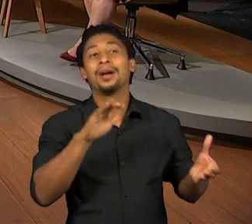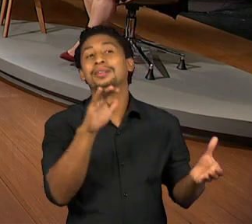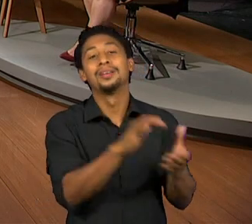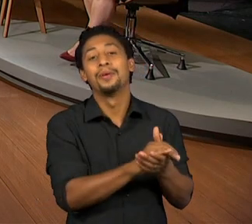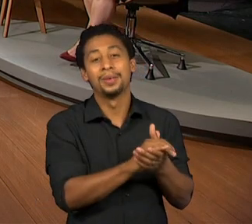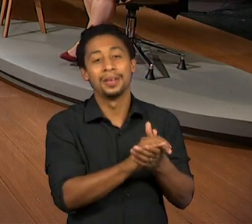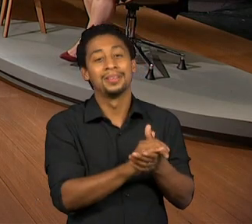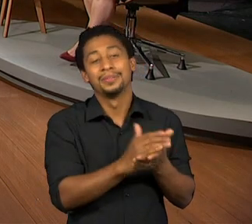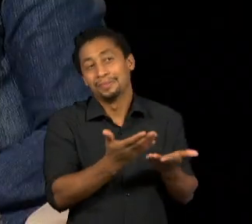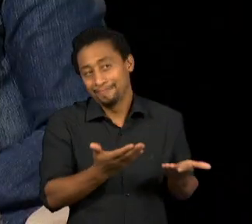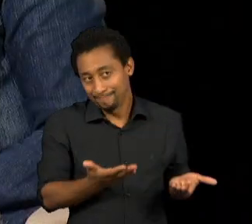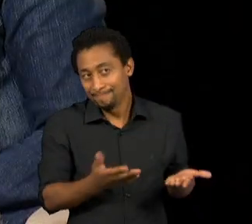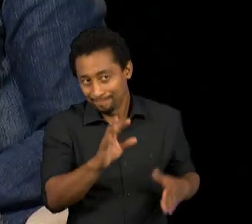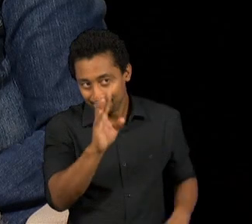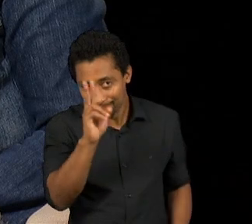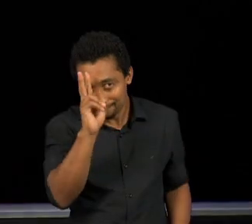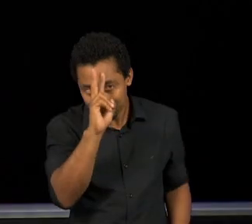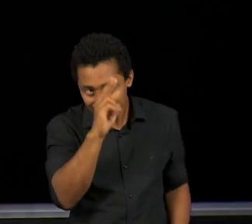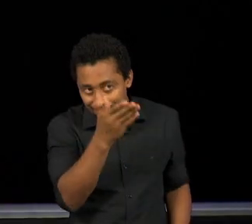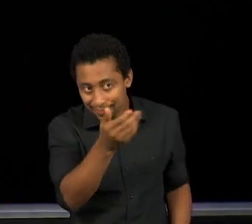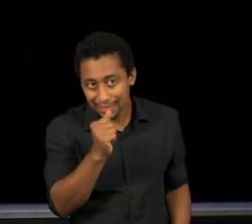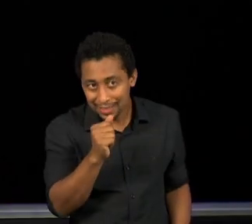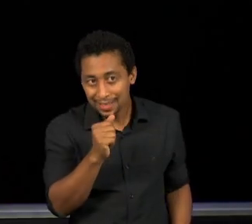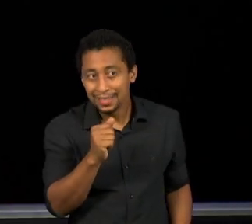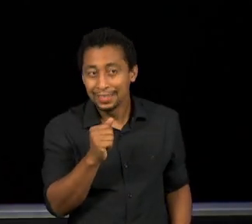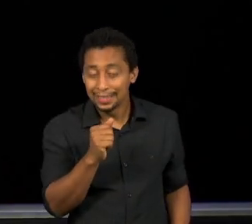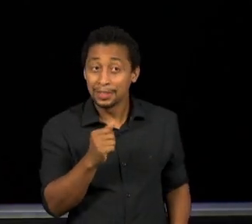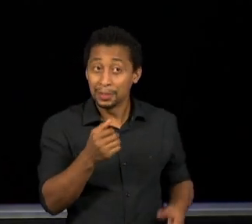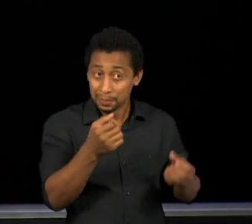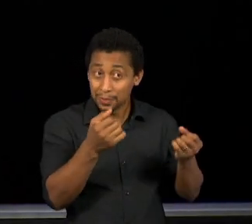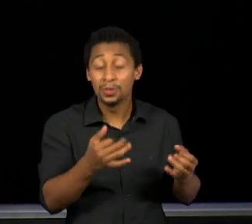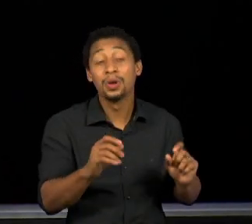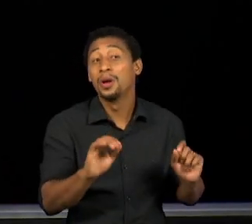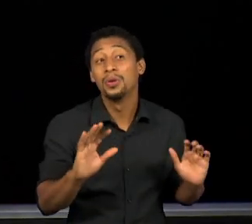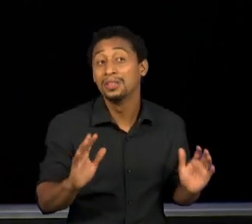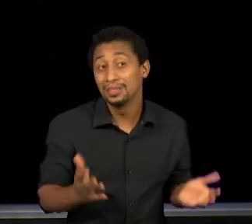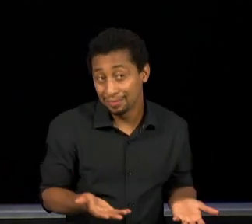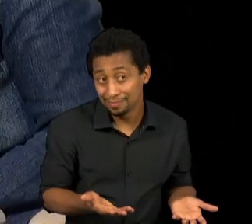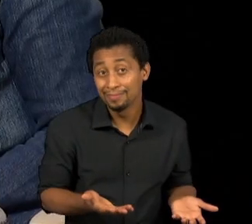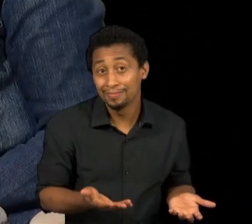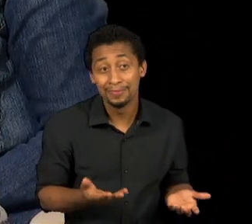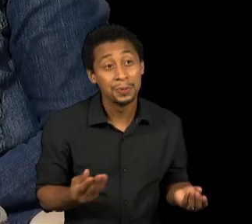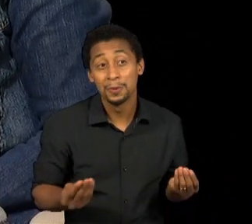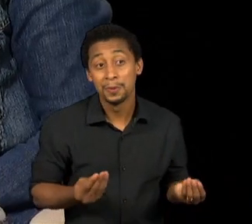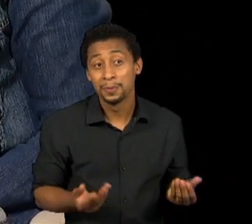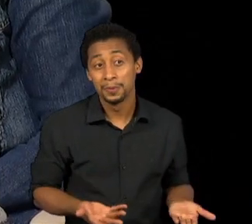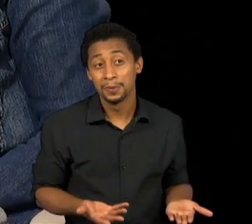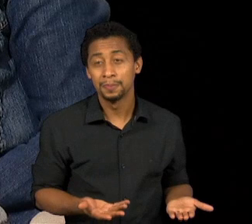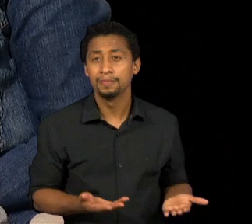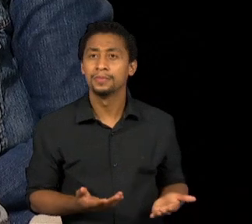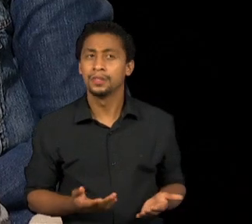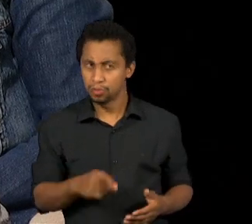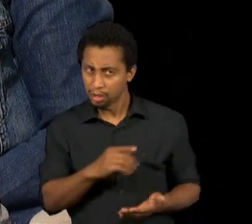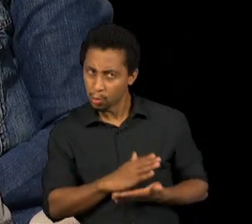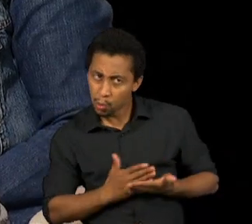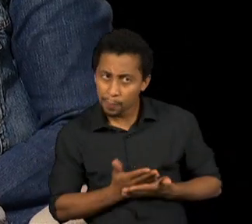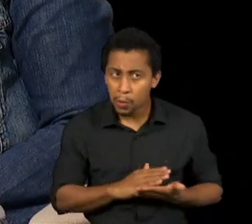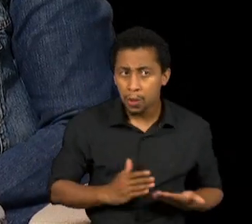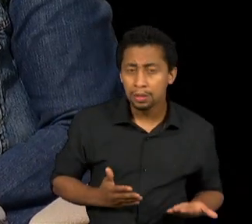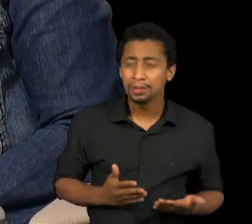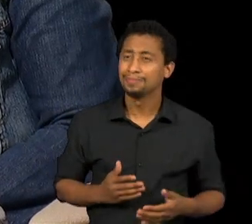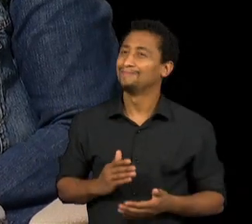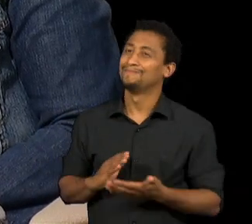Erval Rossano. Foi um período tenso para você. Te incomoda falar sobre isso hoje em dia? Não me incomoda, mas foi um dos